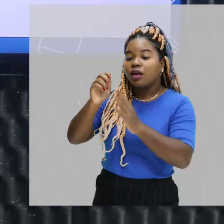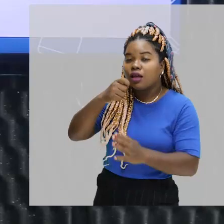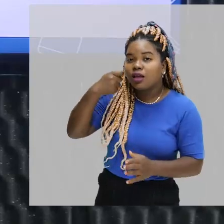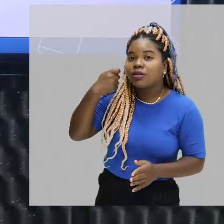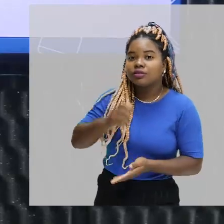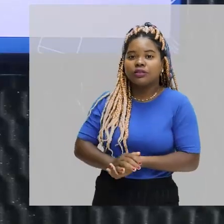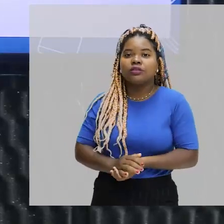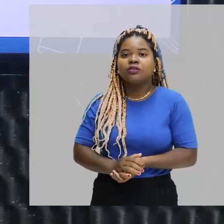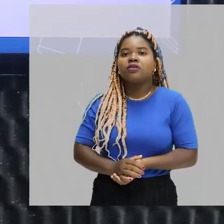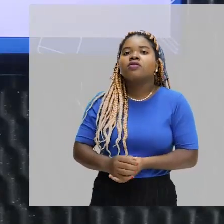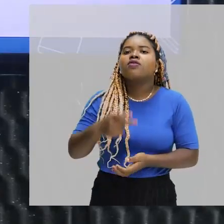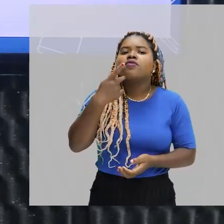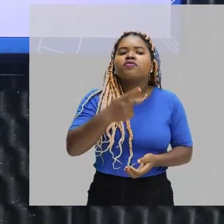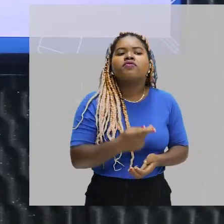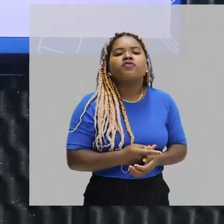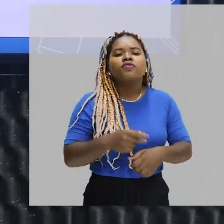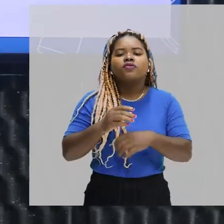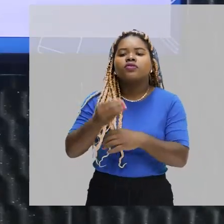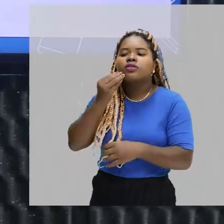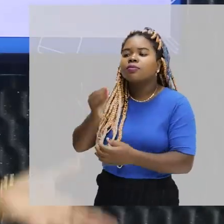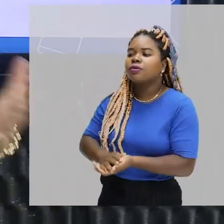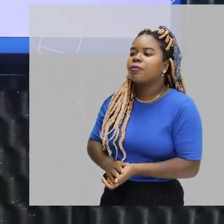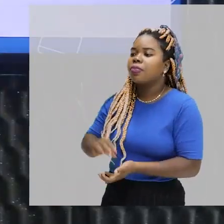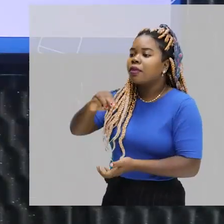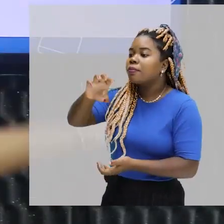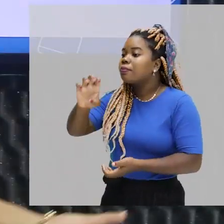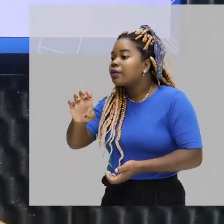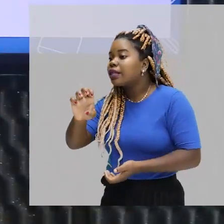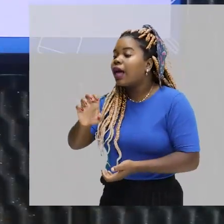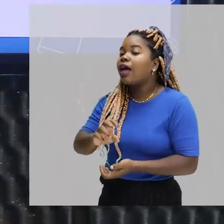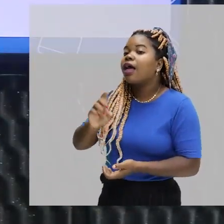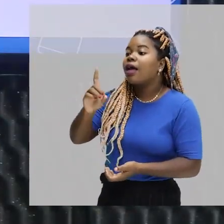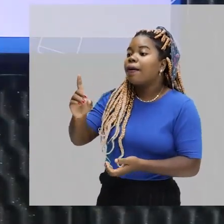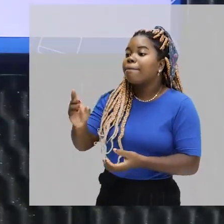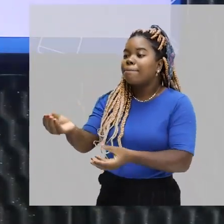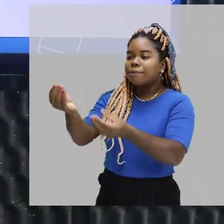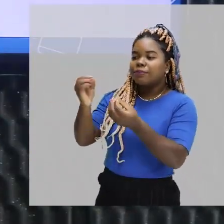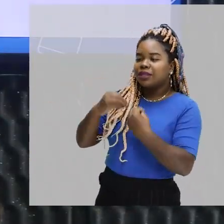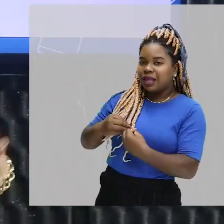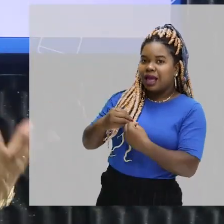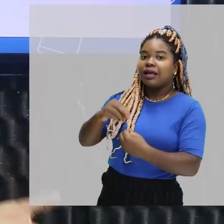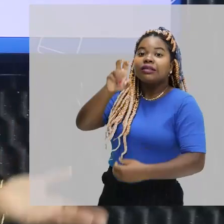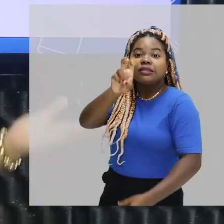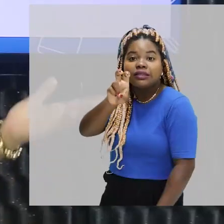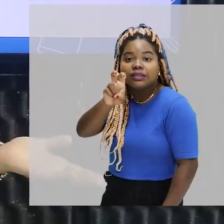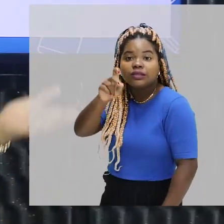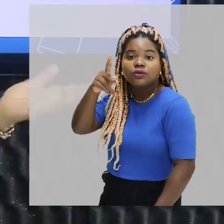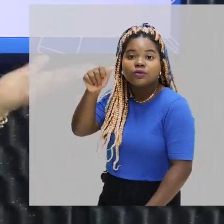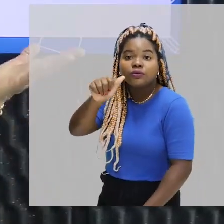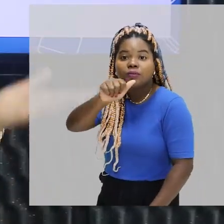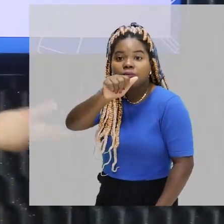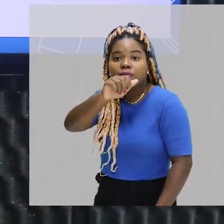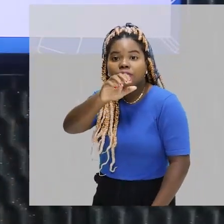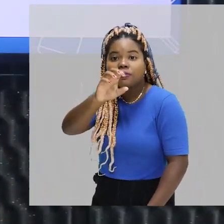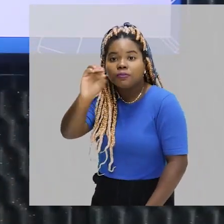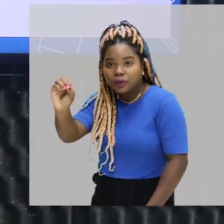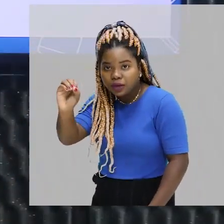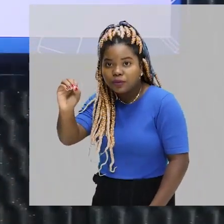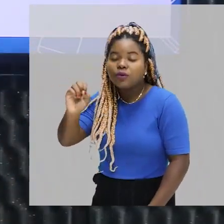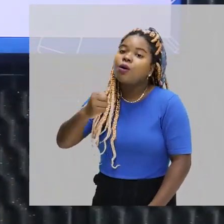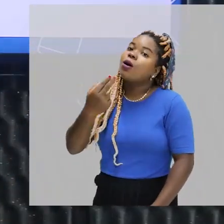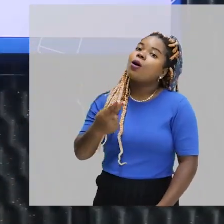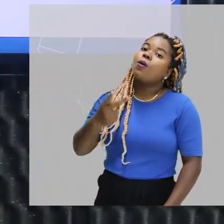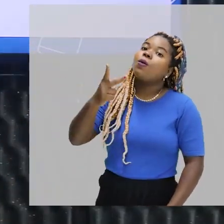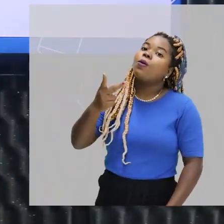ao atendente, ao balconista, me dá 5 pão ou 5 pães, ele vai entender o que você